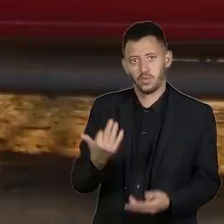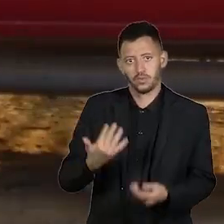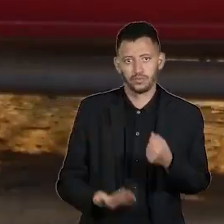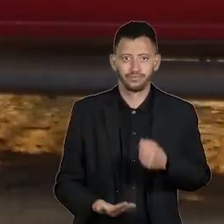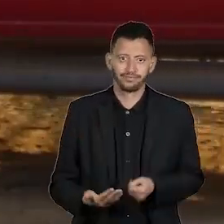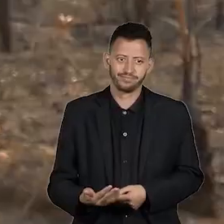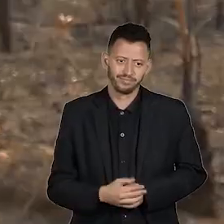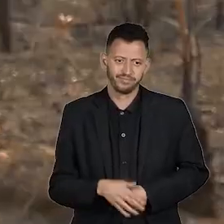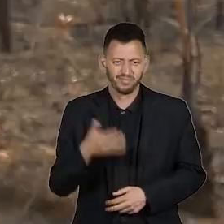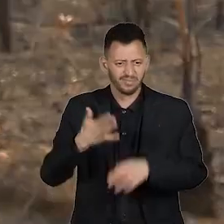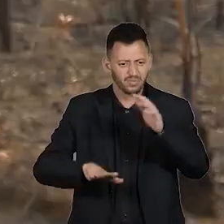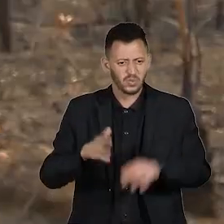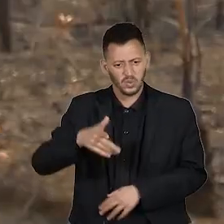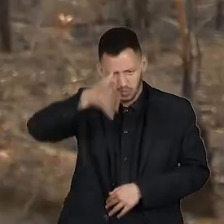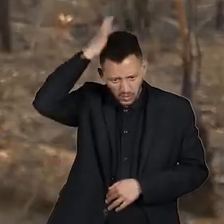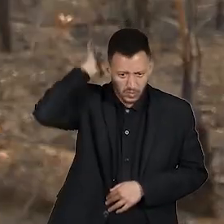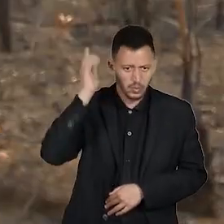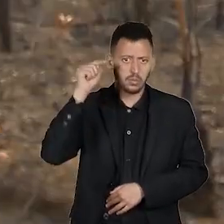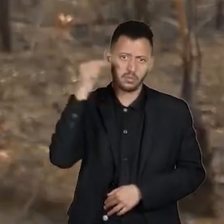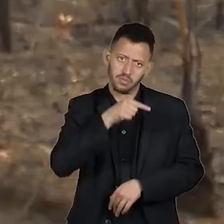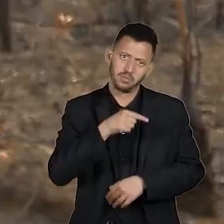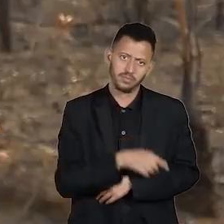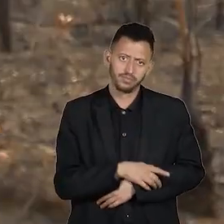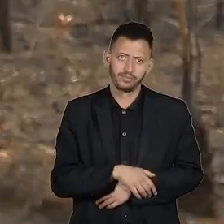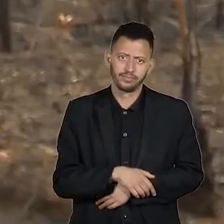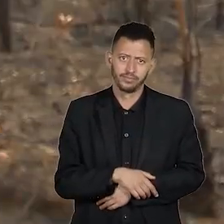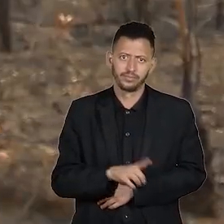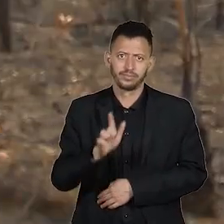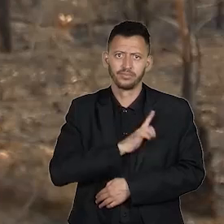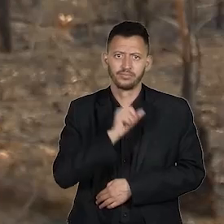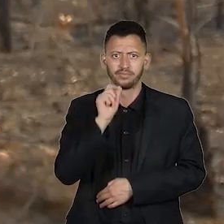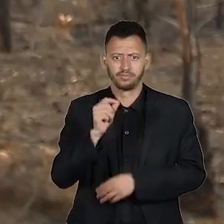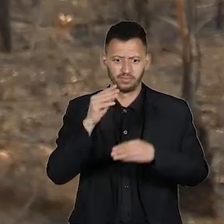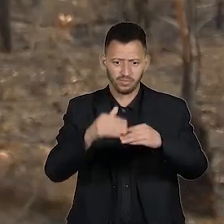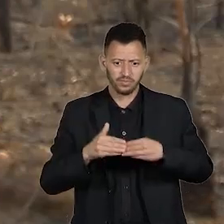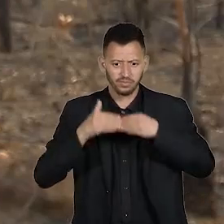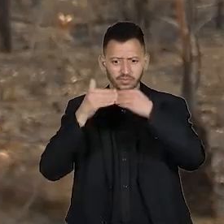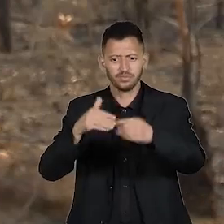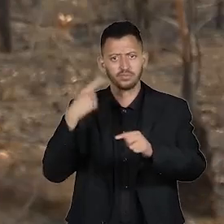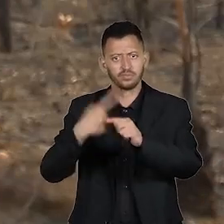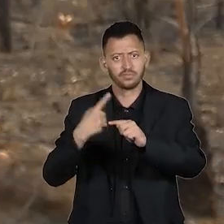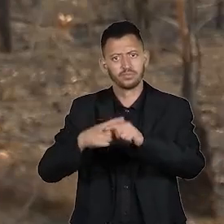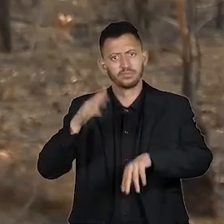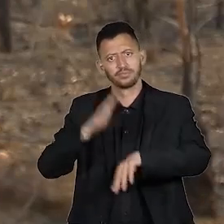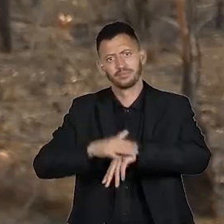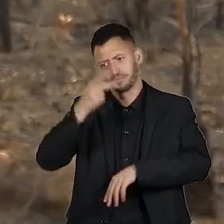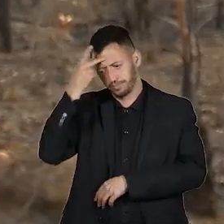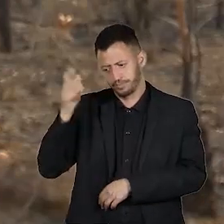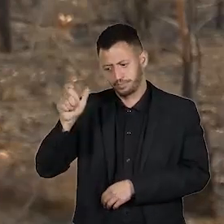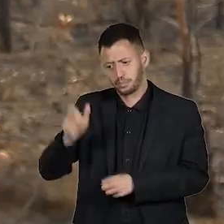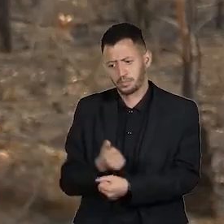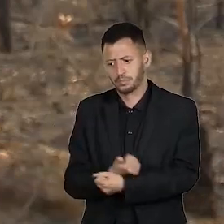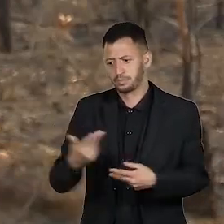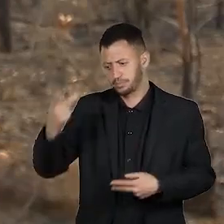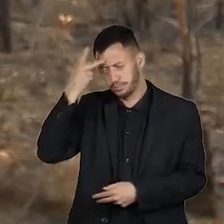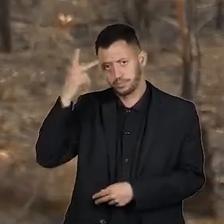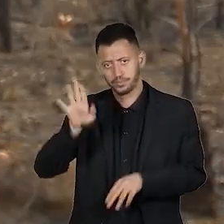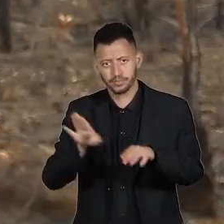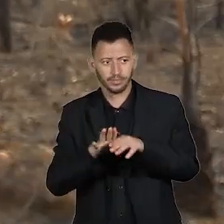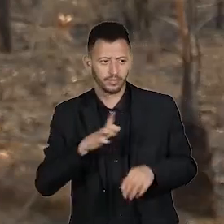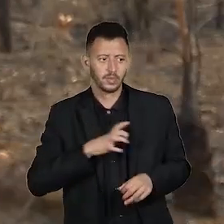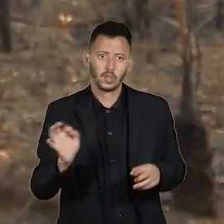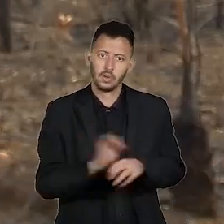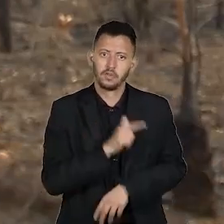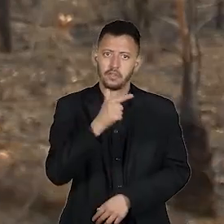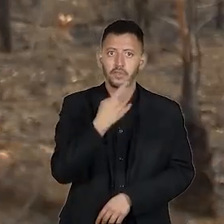às chamas. Geralmente, o Corpo de Bombeiros Militar, ele toma a frente porque ele tem mais pessoal,